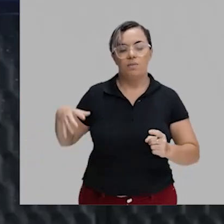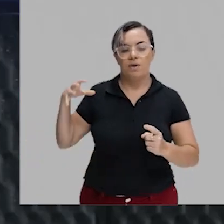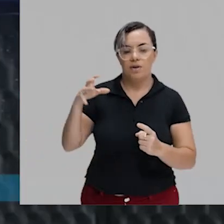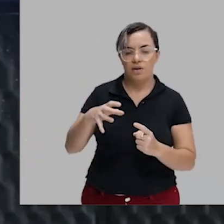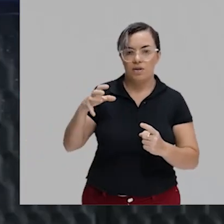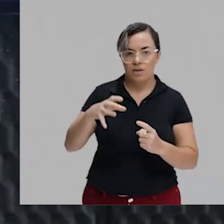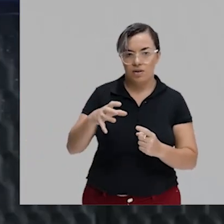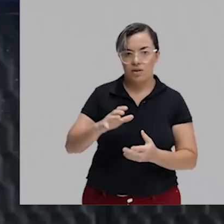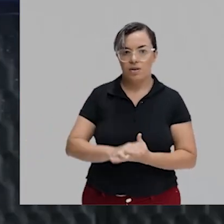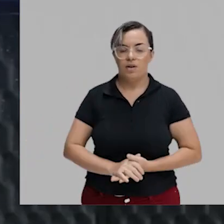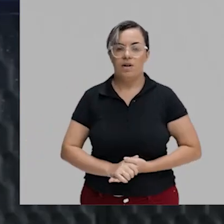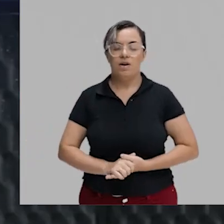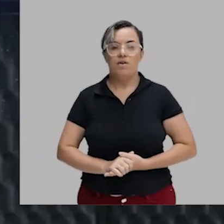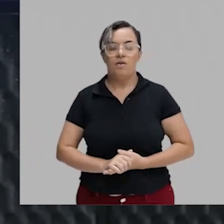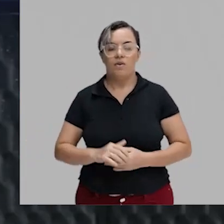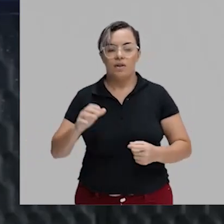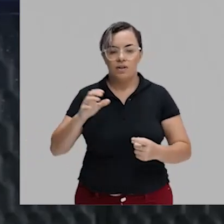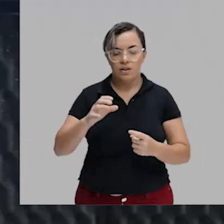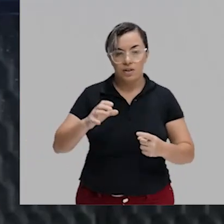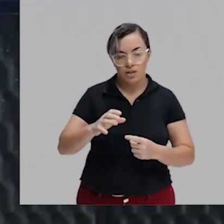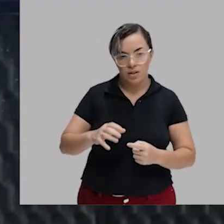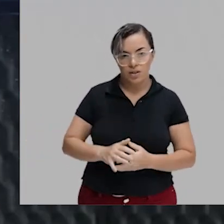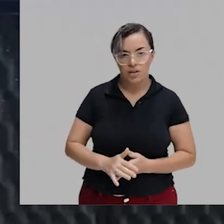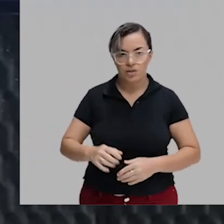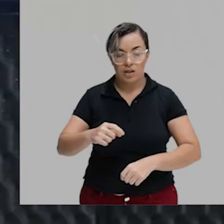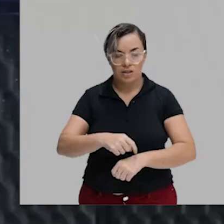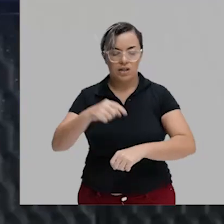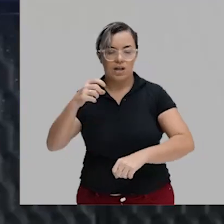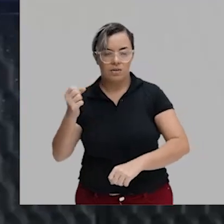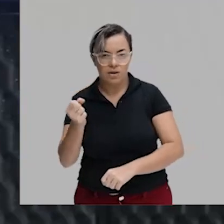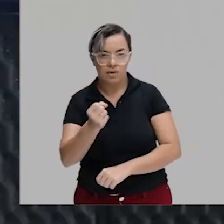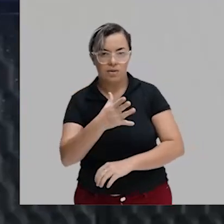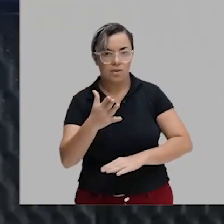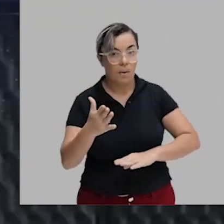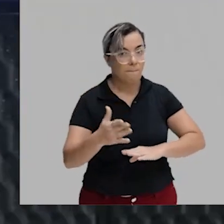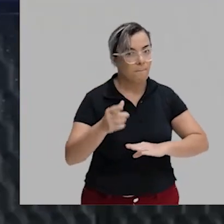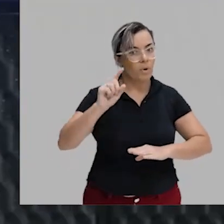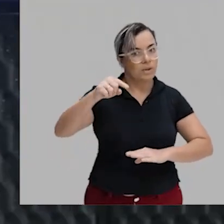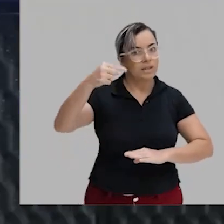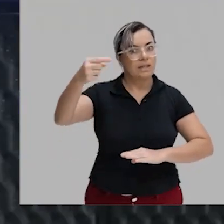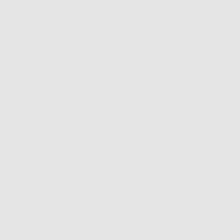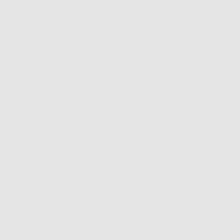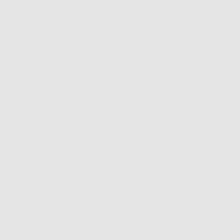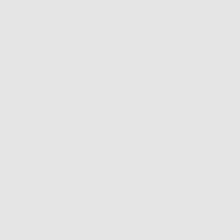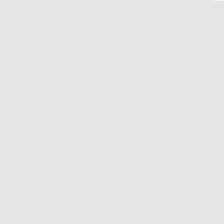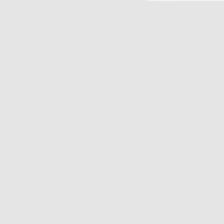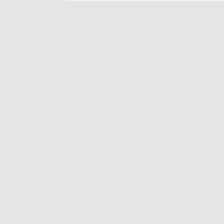modernos. Ok, galerinha? Um grande abraço e até o nosso próximo encontro.